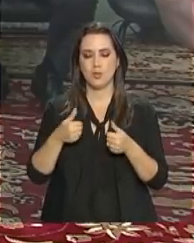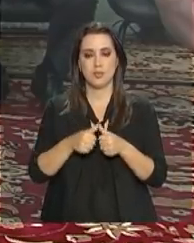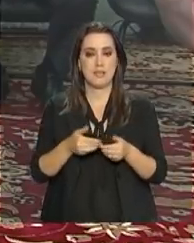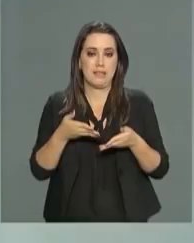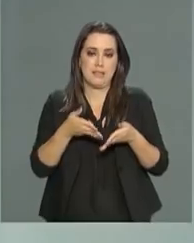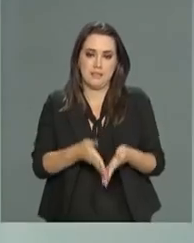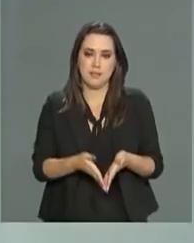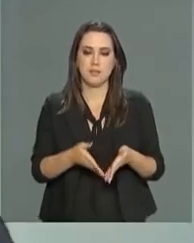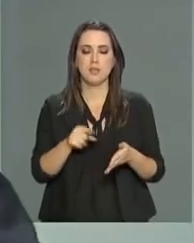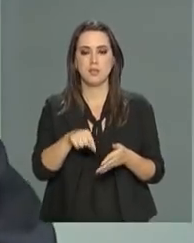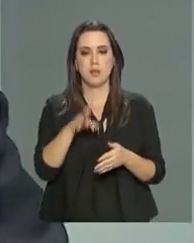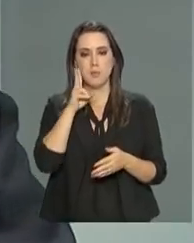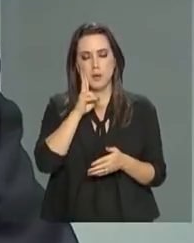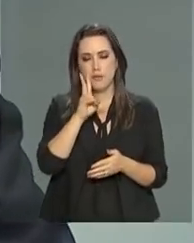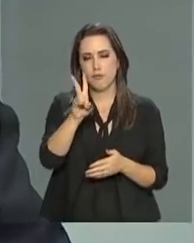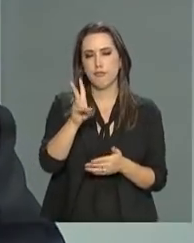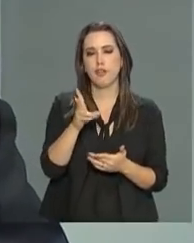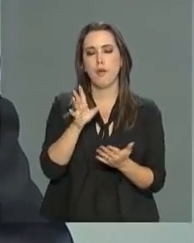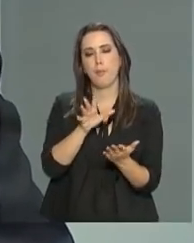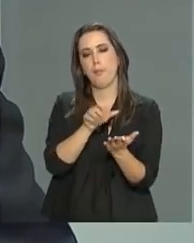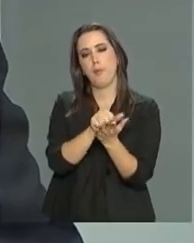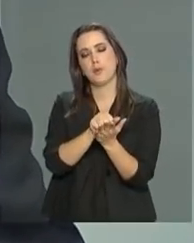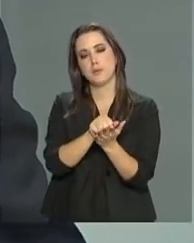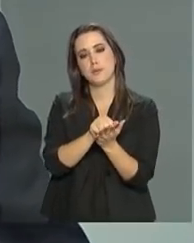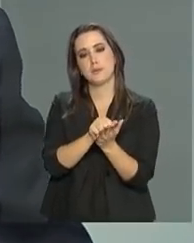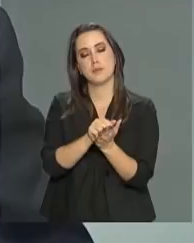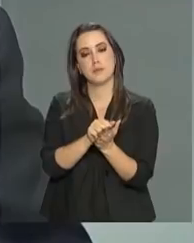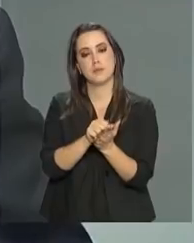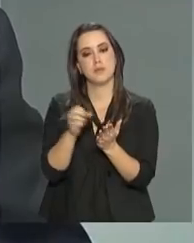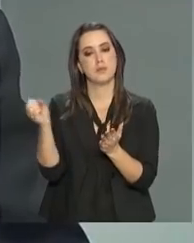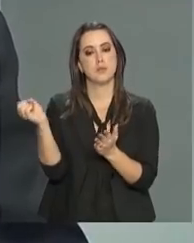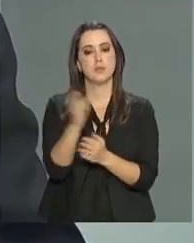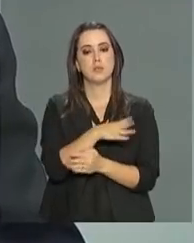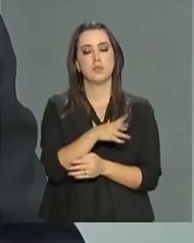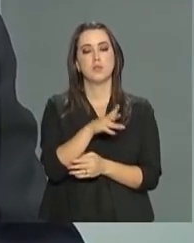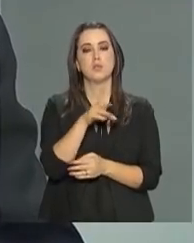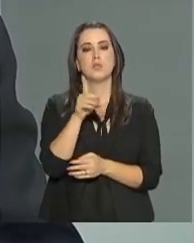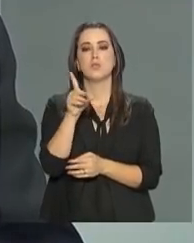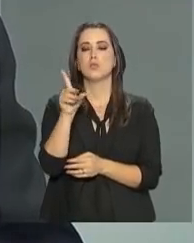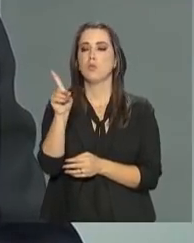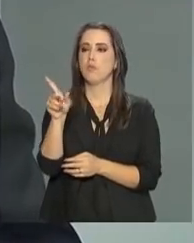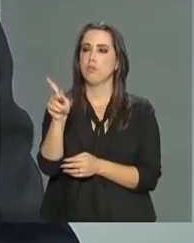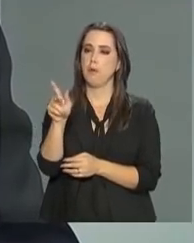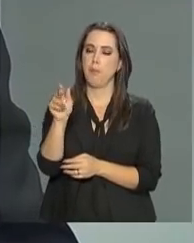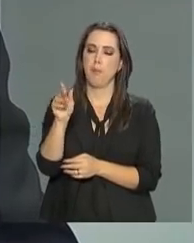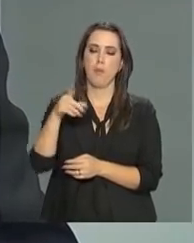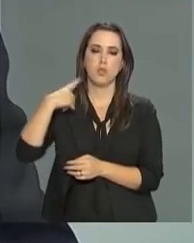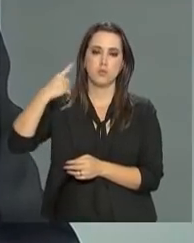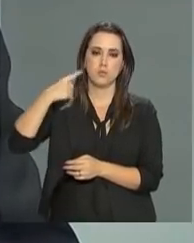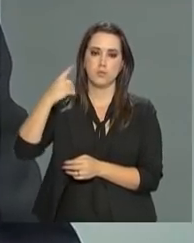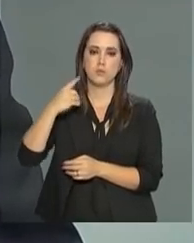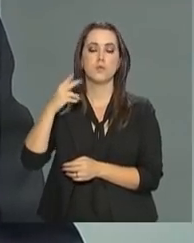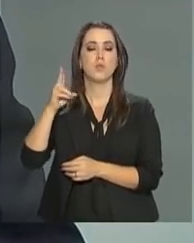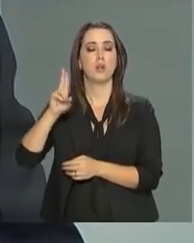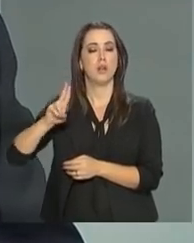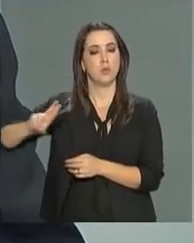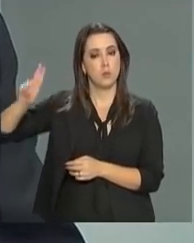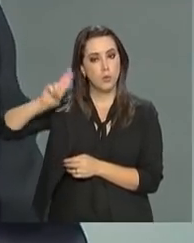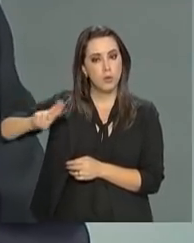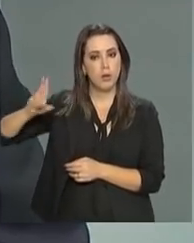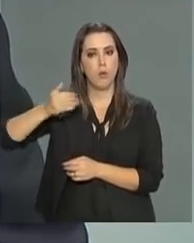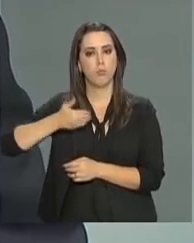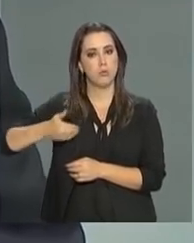para assistir à posse do novo defensor público-geral da união a